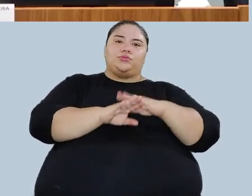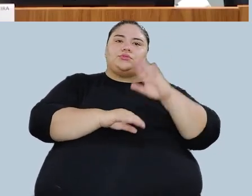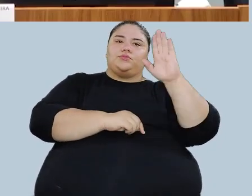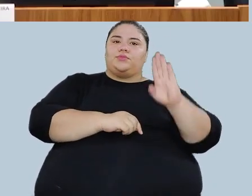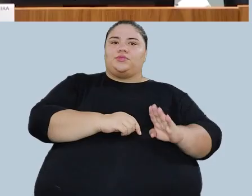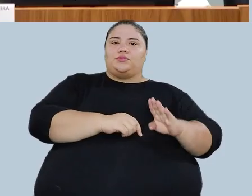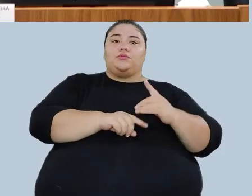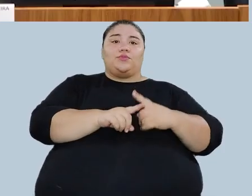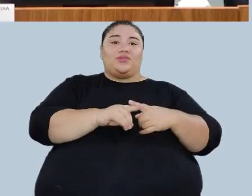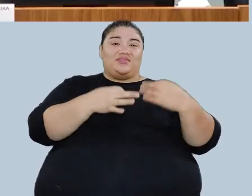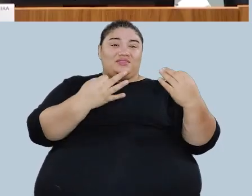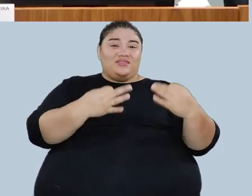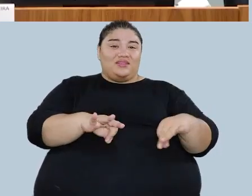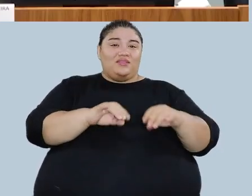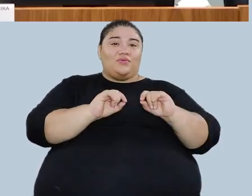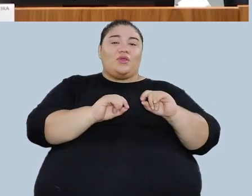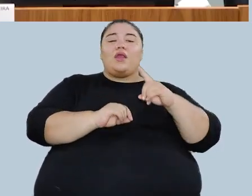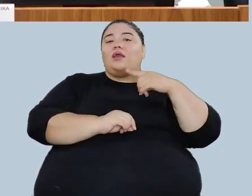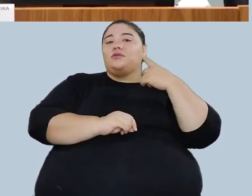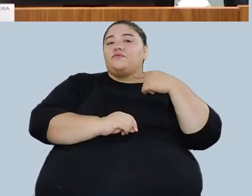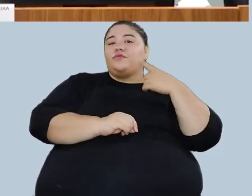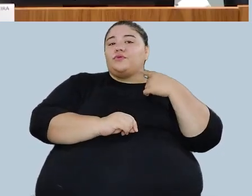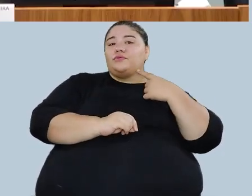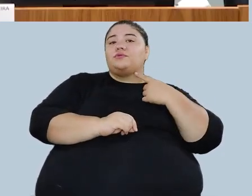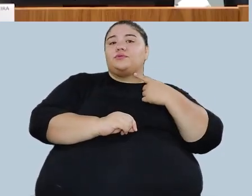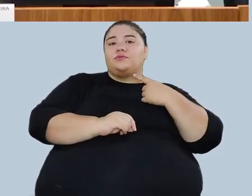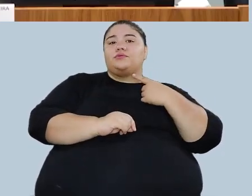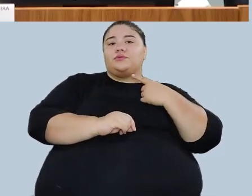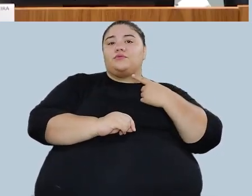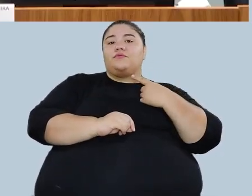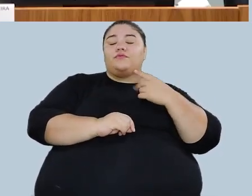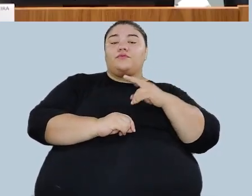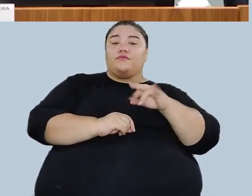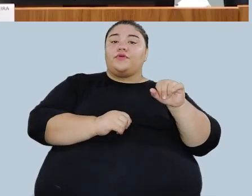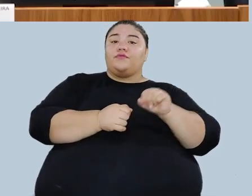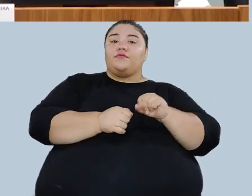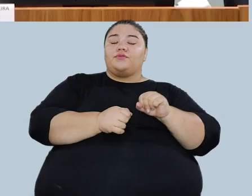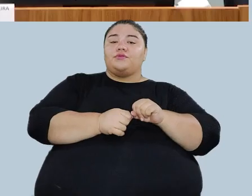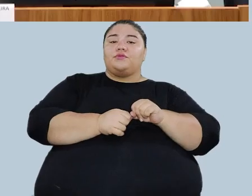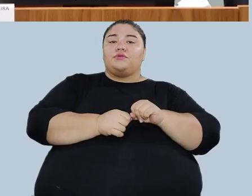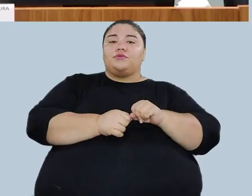porque certamente a advocacia fará